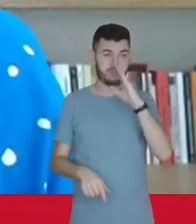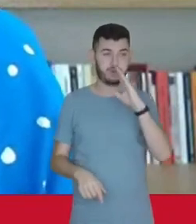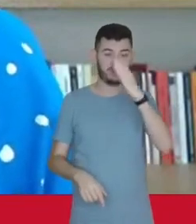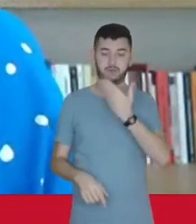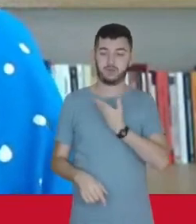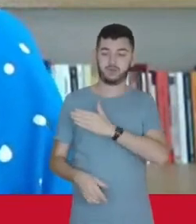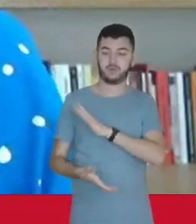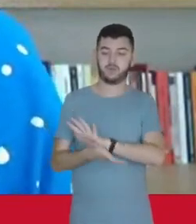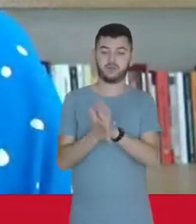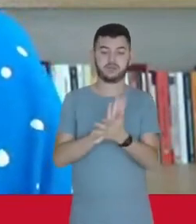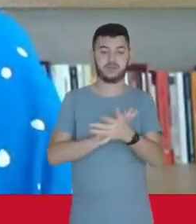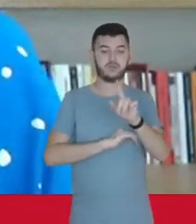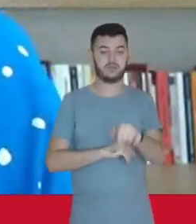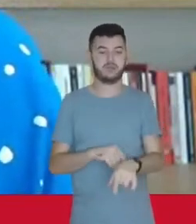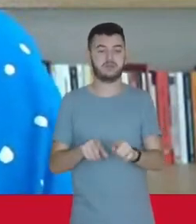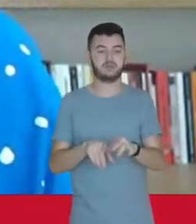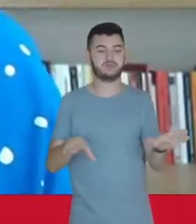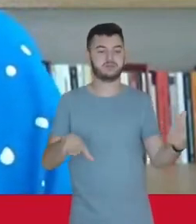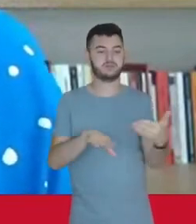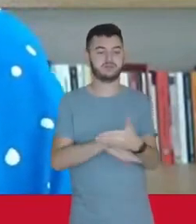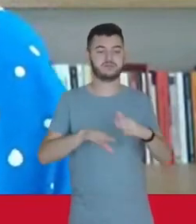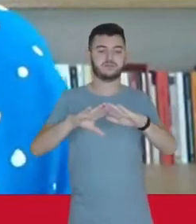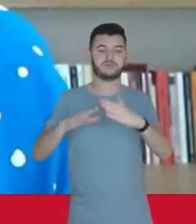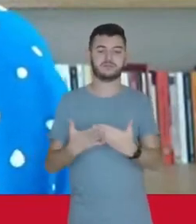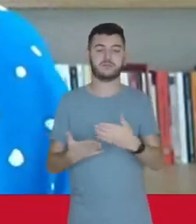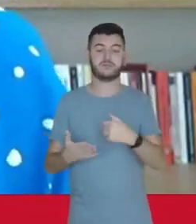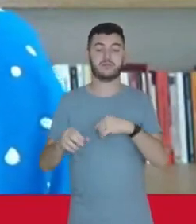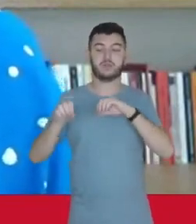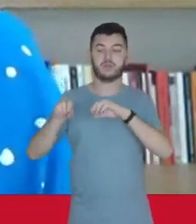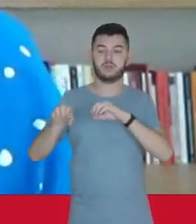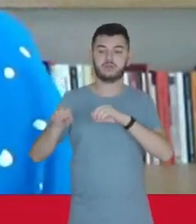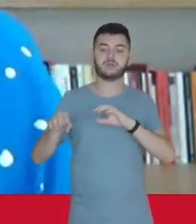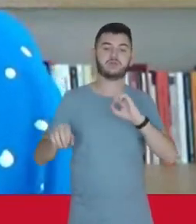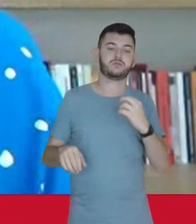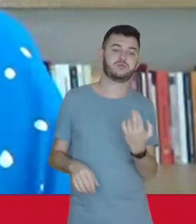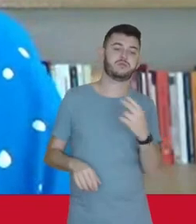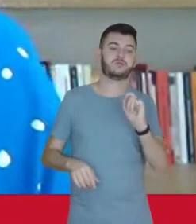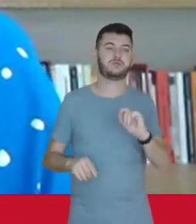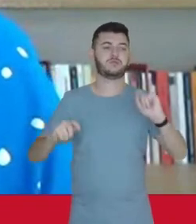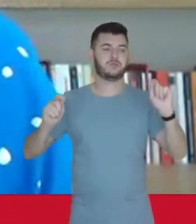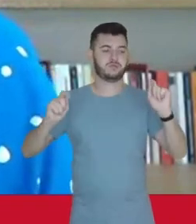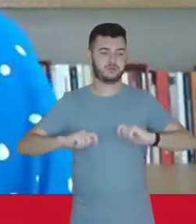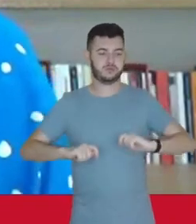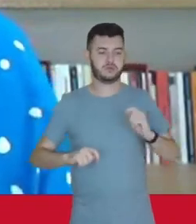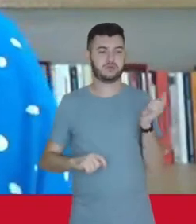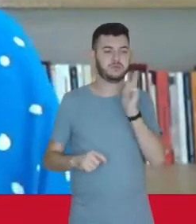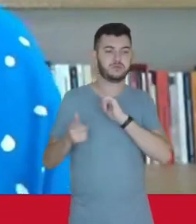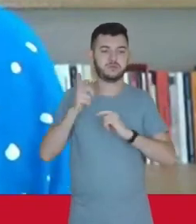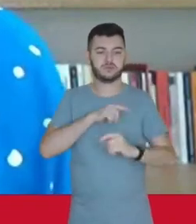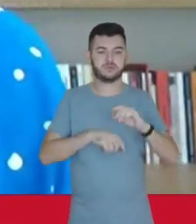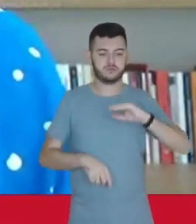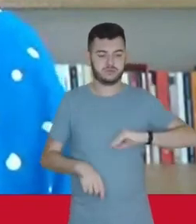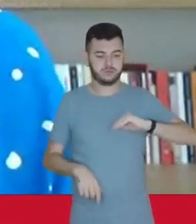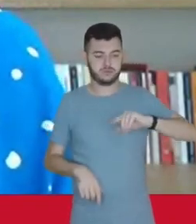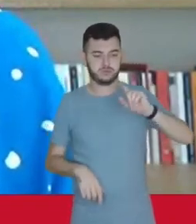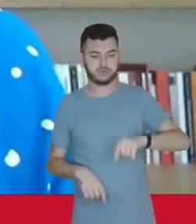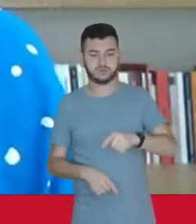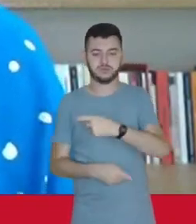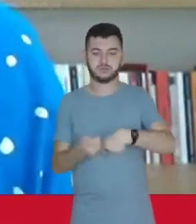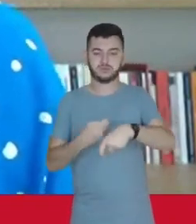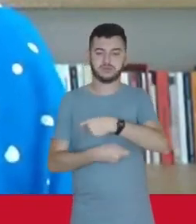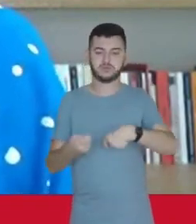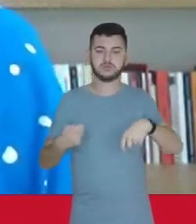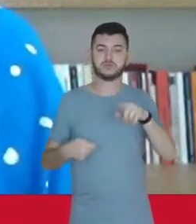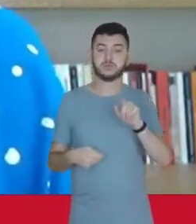acesso à educação e no acesso às condições econômicas, né, ao mundo do trabalho. E a